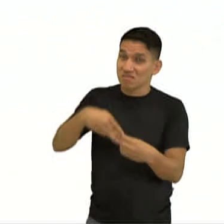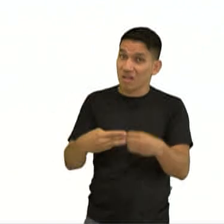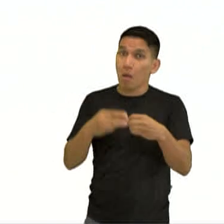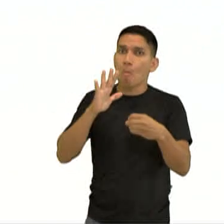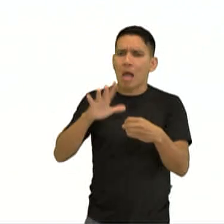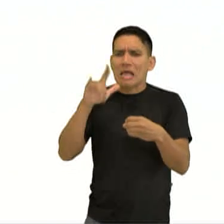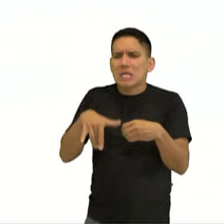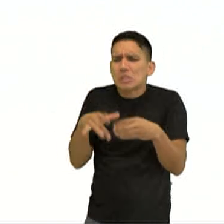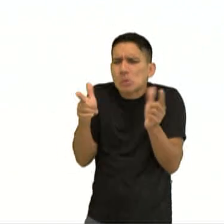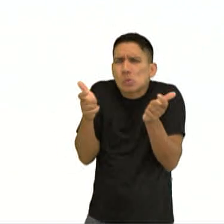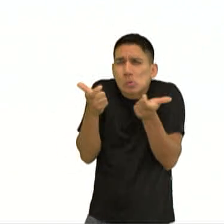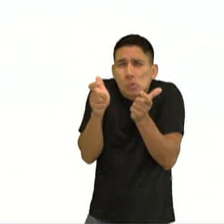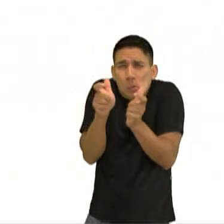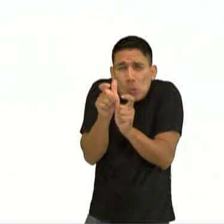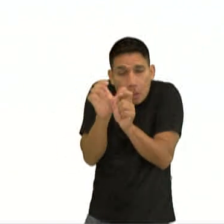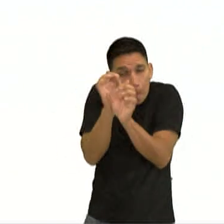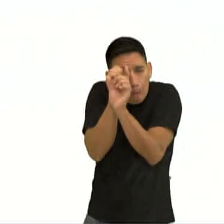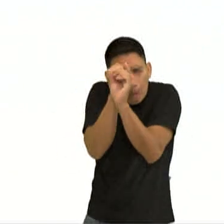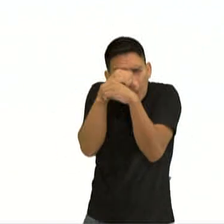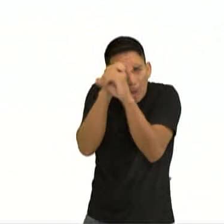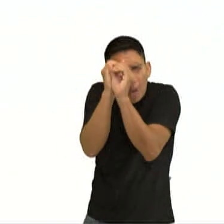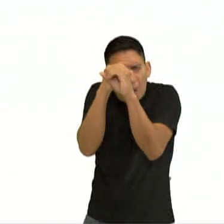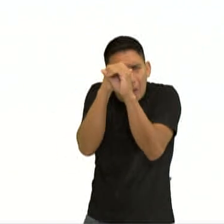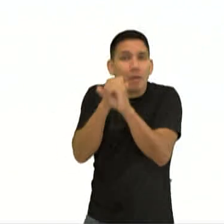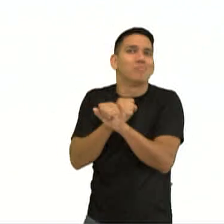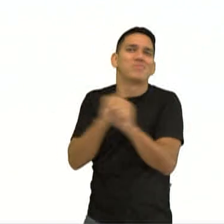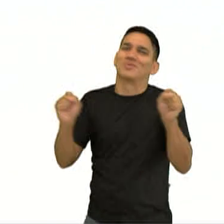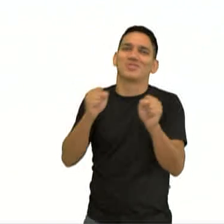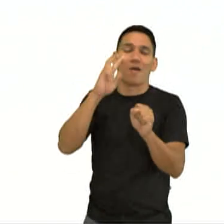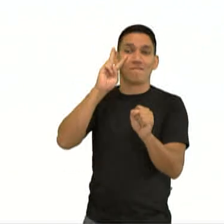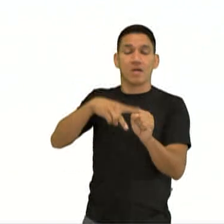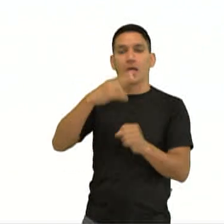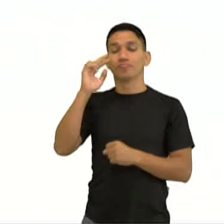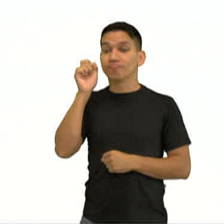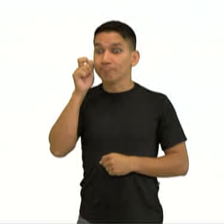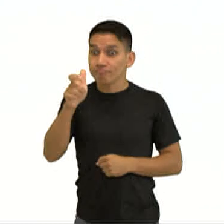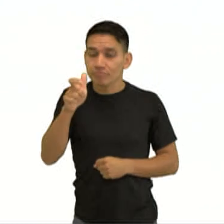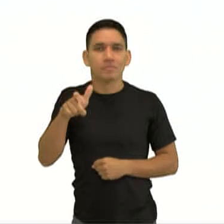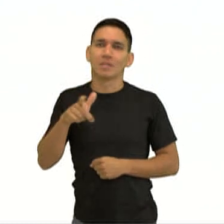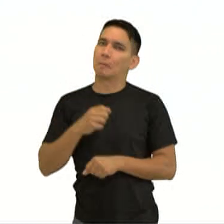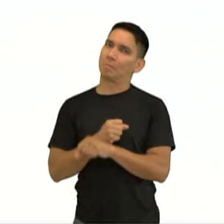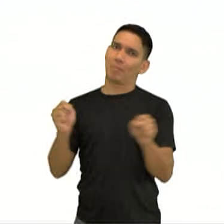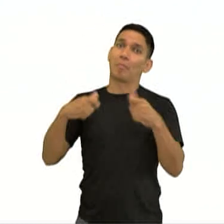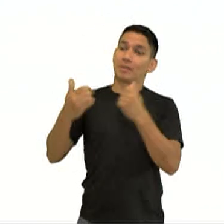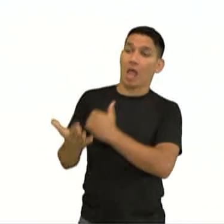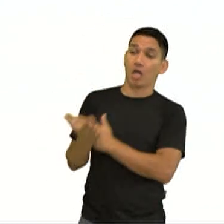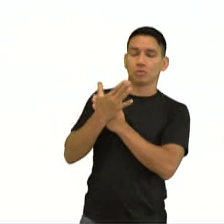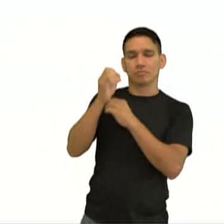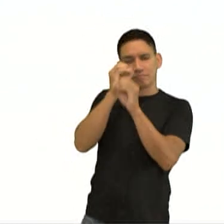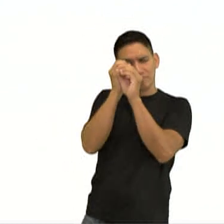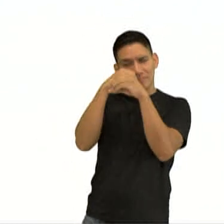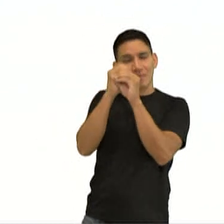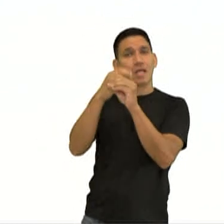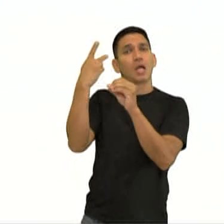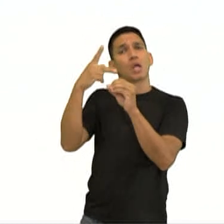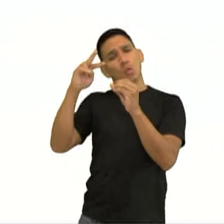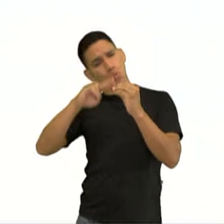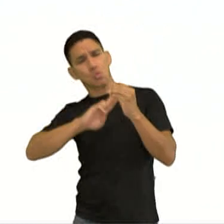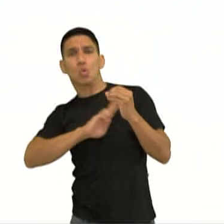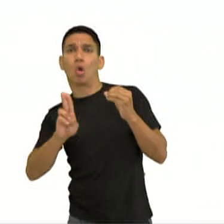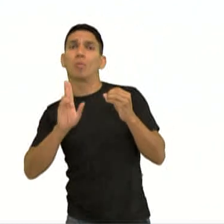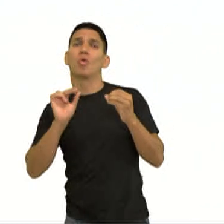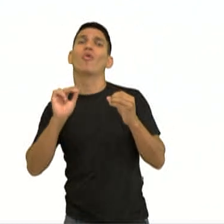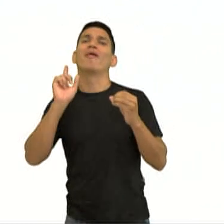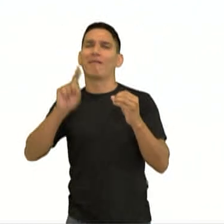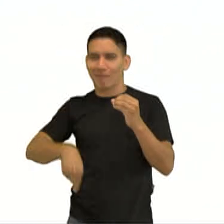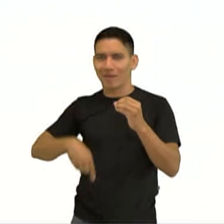pequenas, né? Microscópicas, que eu não consigo ver a olho nu. Eu preciso de um instrumento. Você lembra qual é o instrumento mesmo?